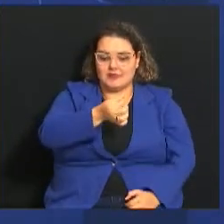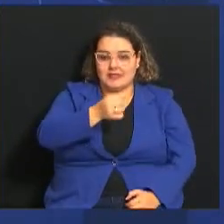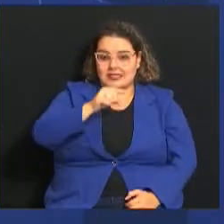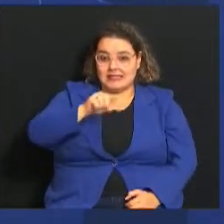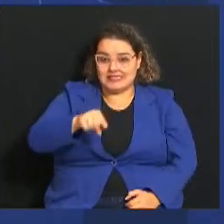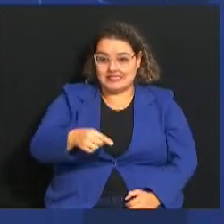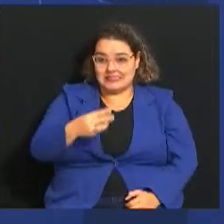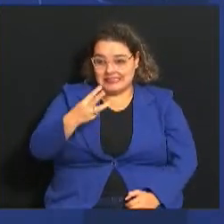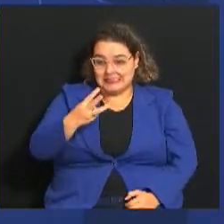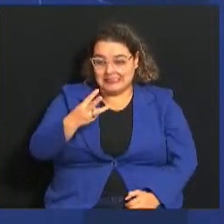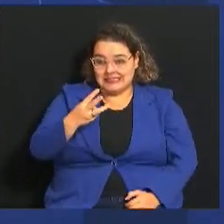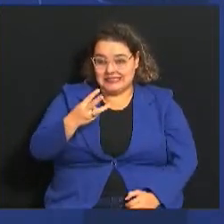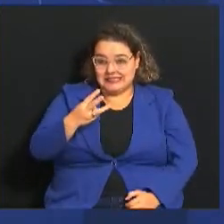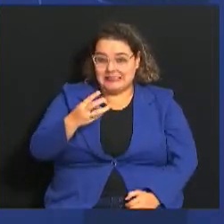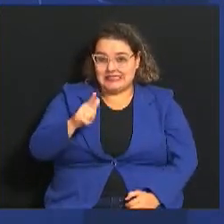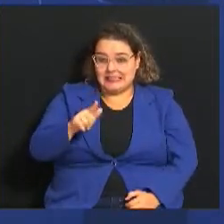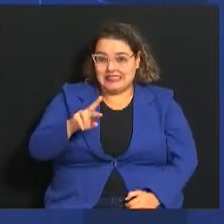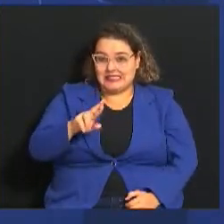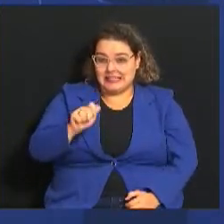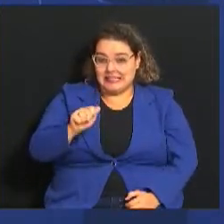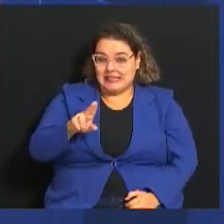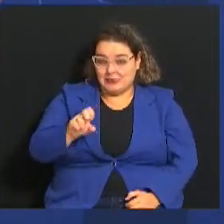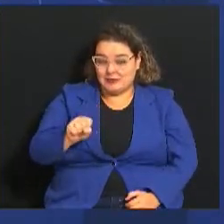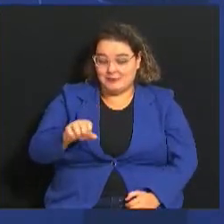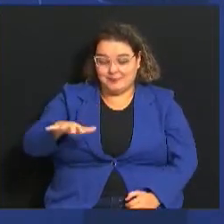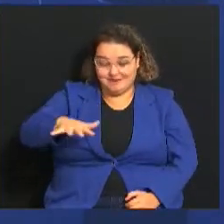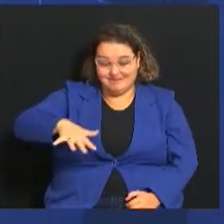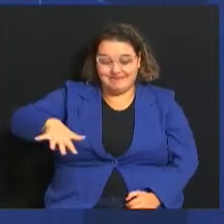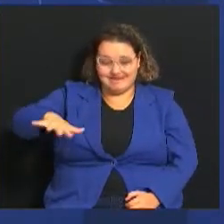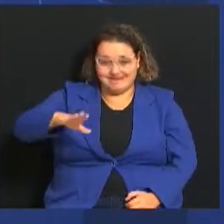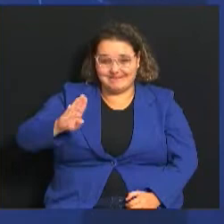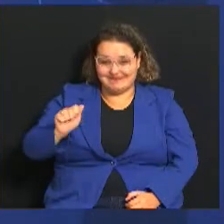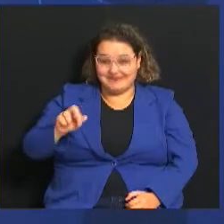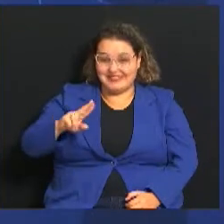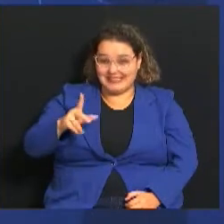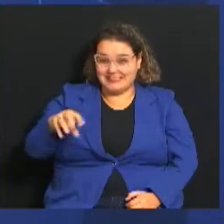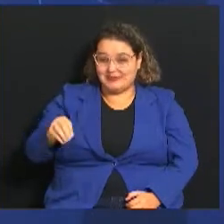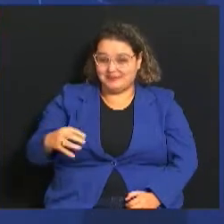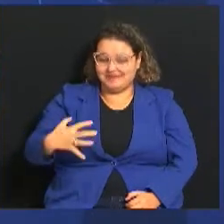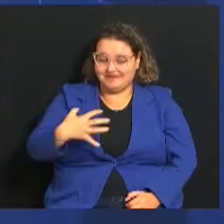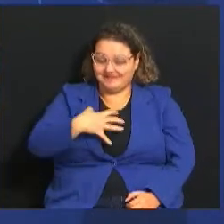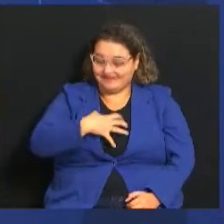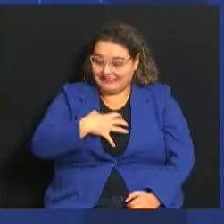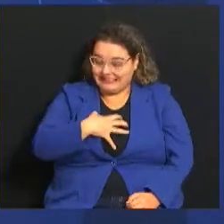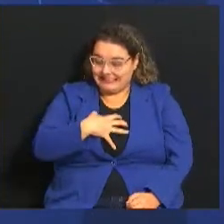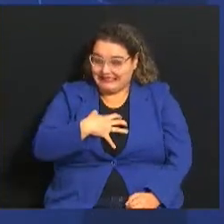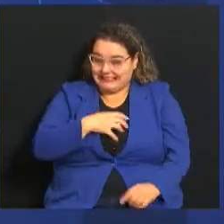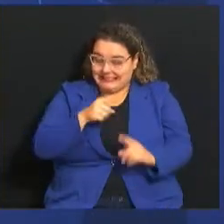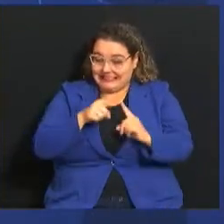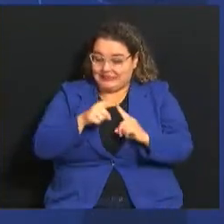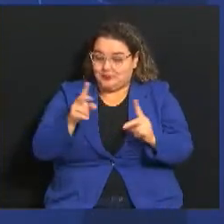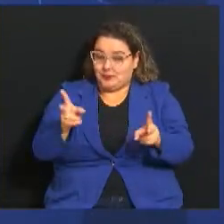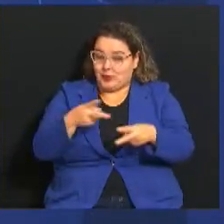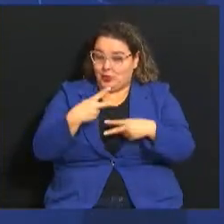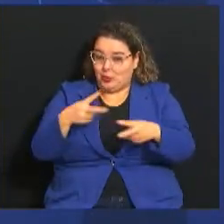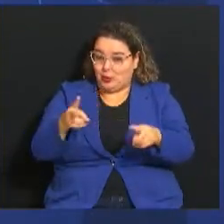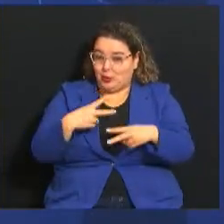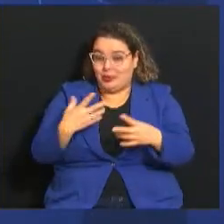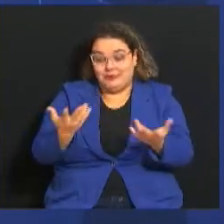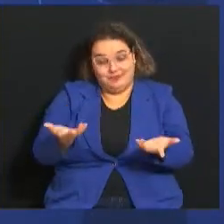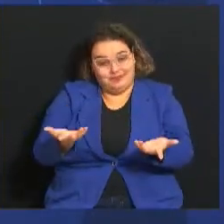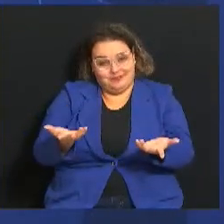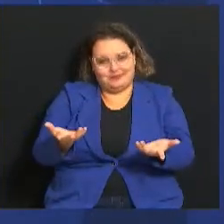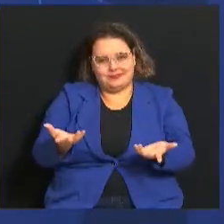6,3 graus em Barão Geraldo. Então, imagina a sensação térmica, né? Porque estava ventando. Bom, neste